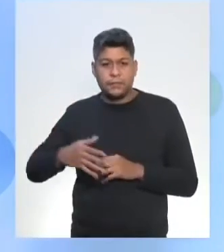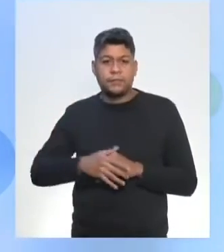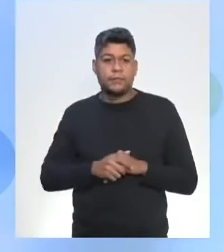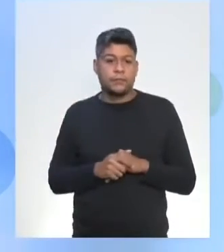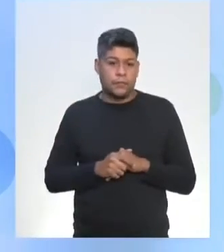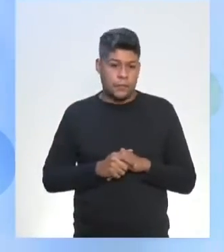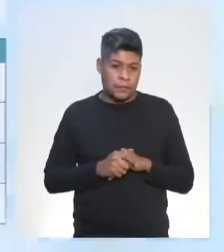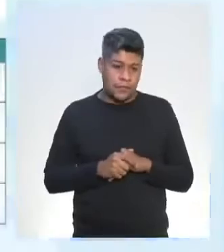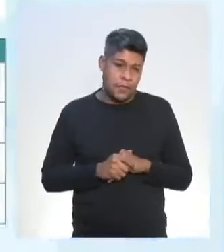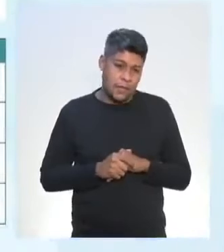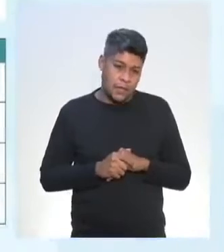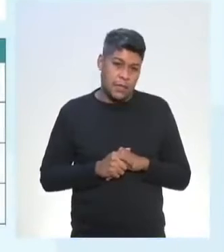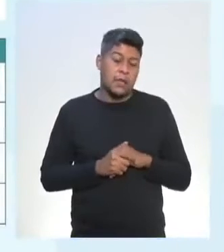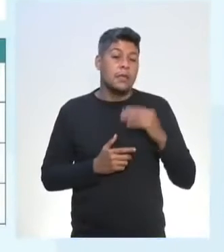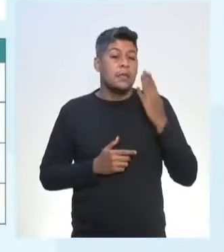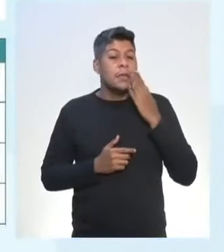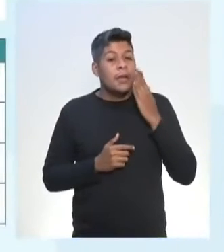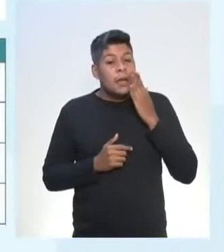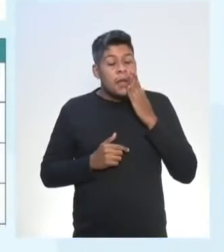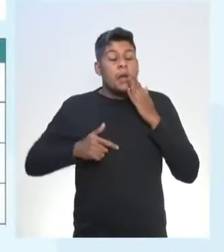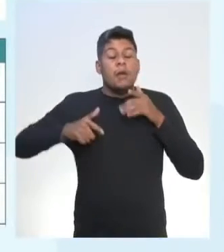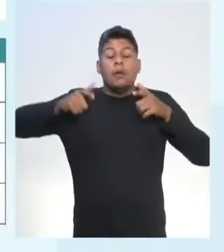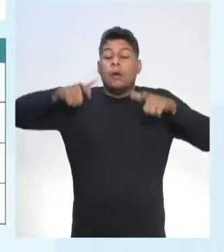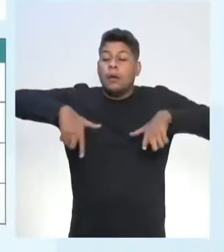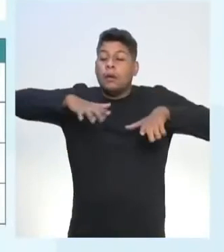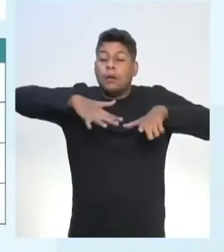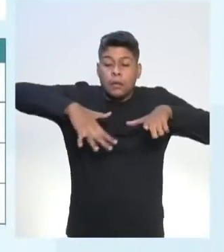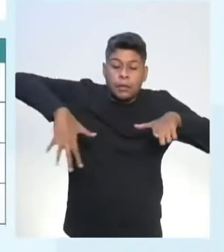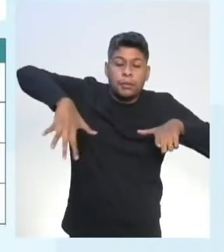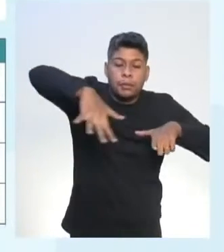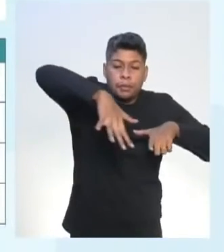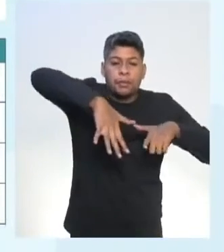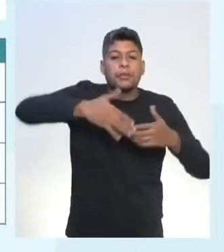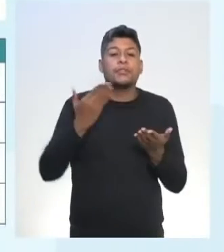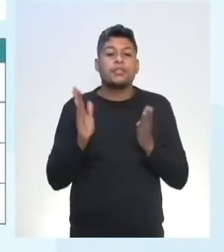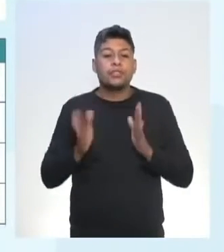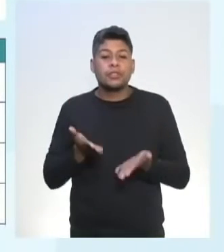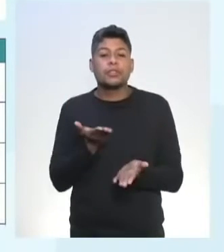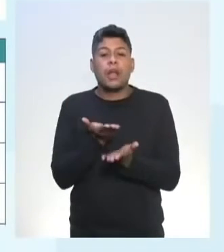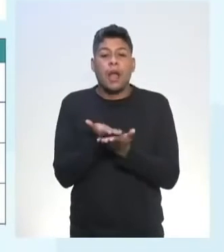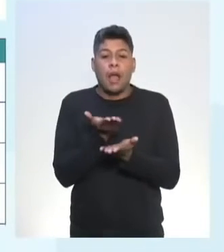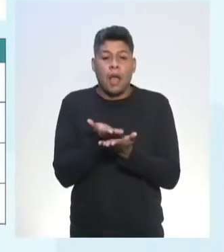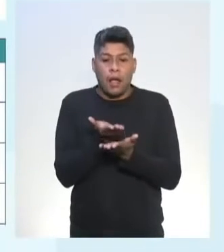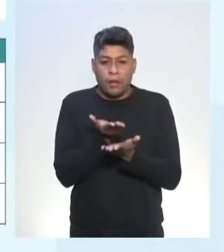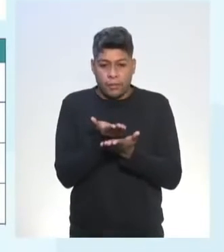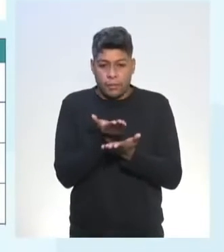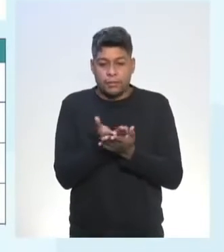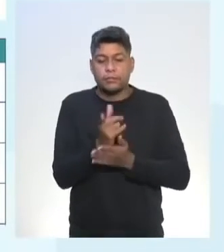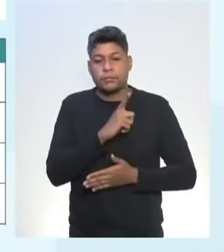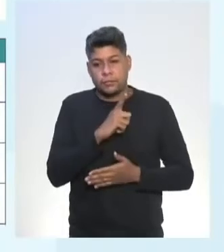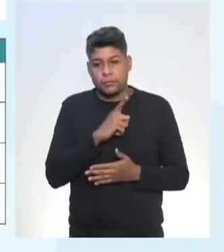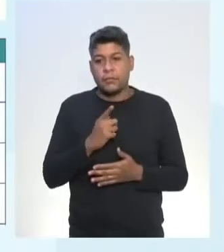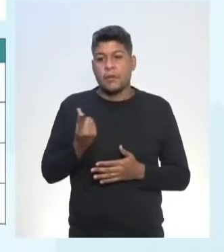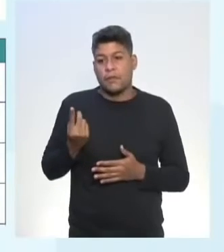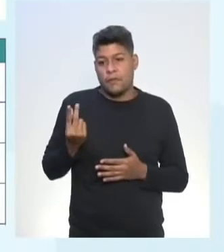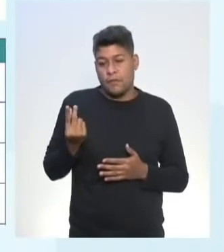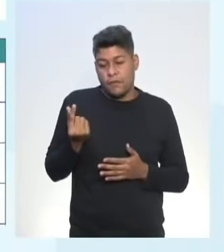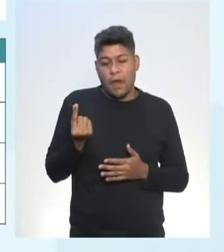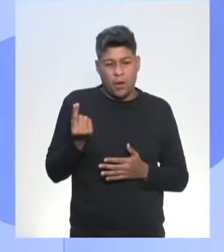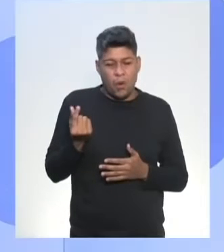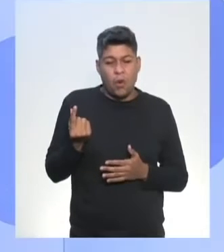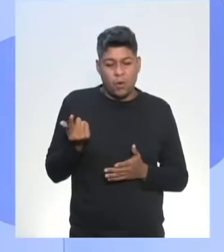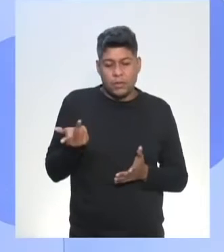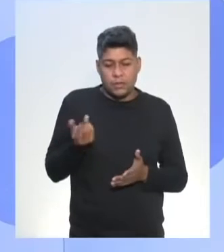333-a que a gente sabe né o posicionamento né Você mesmo já deu muitas aulas sobre posicionamento aí ele valores na reta numérica